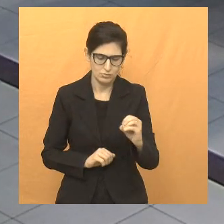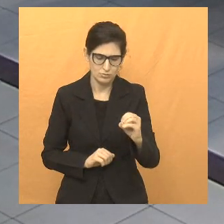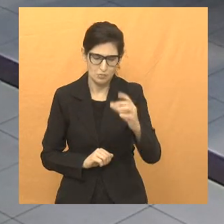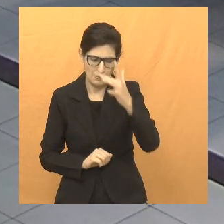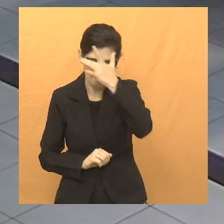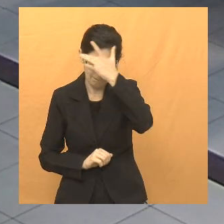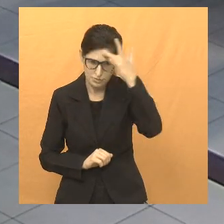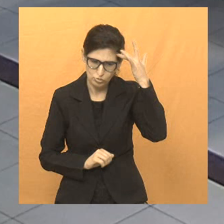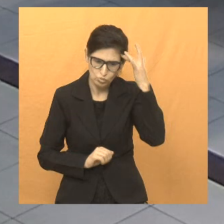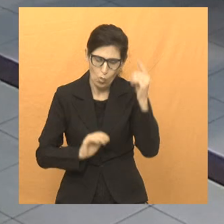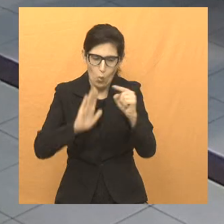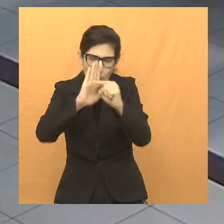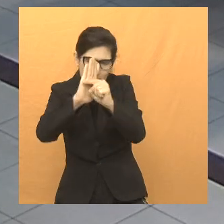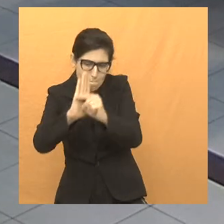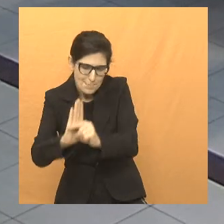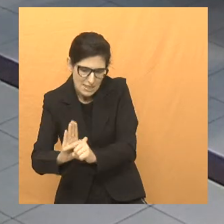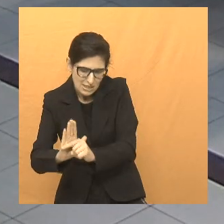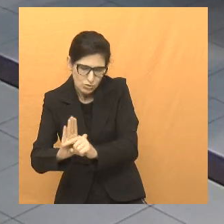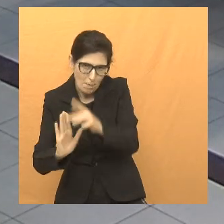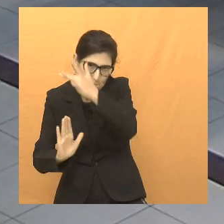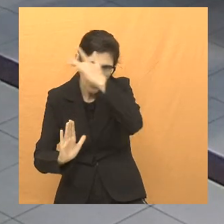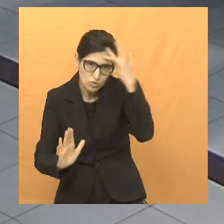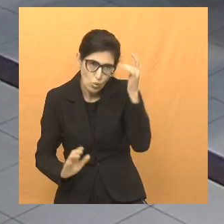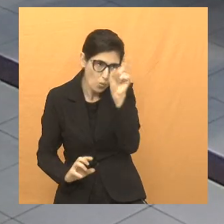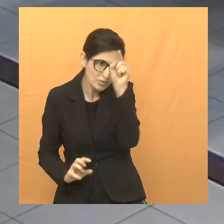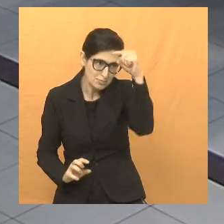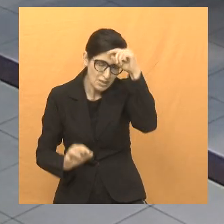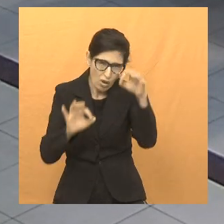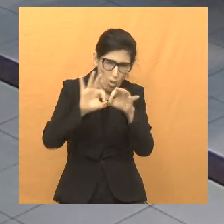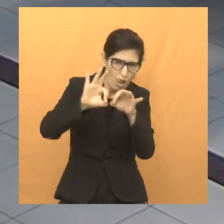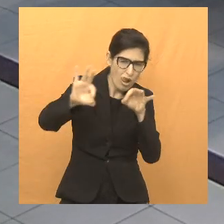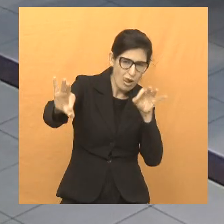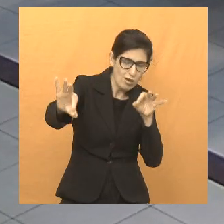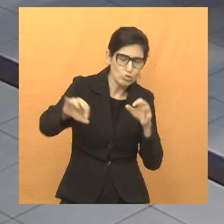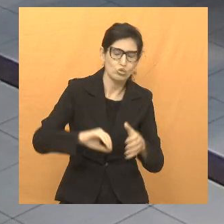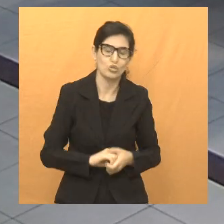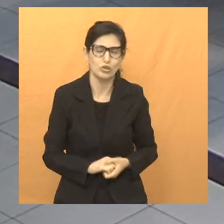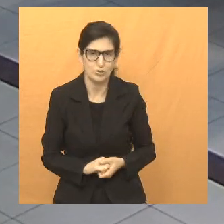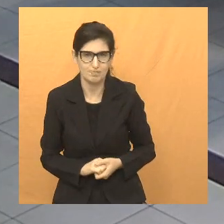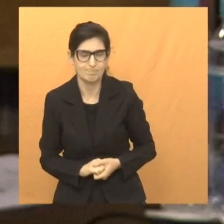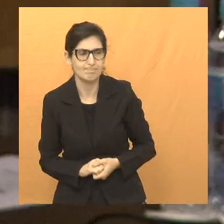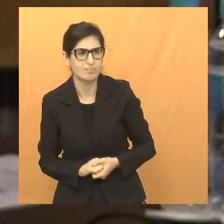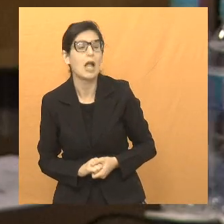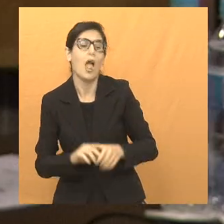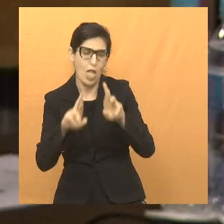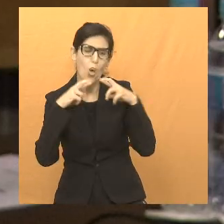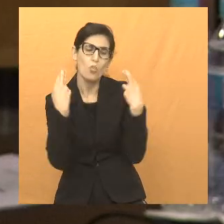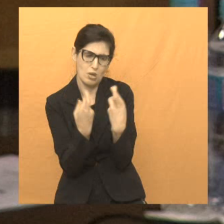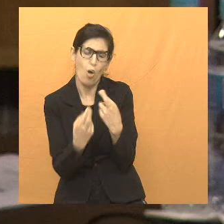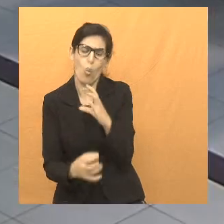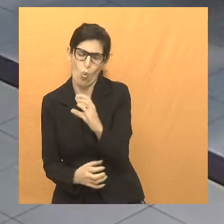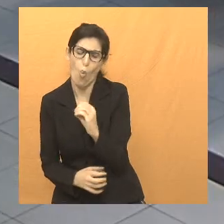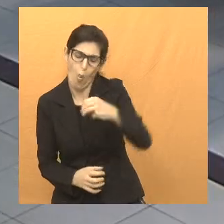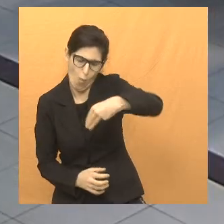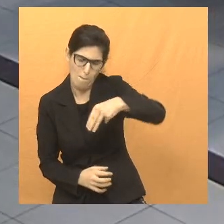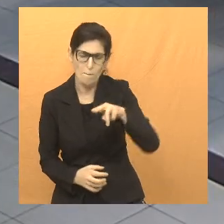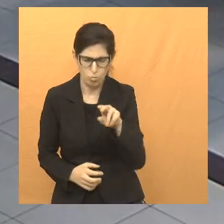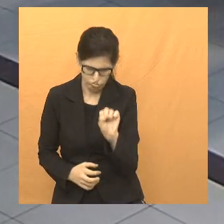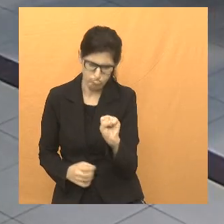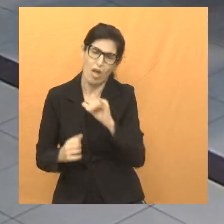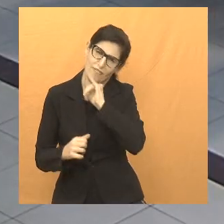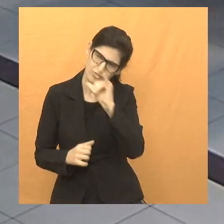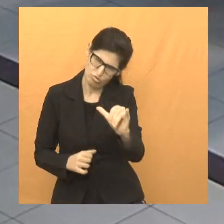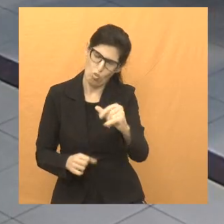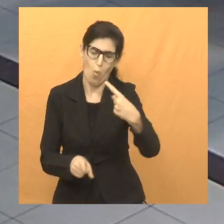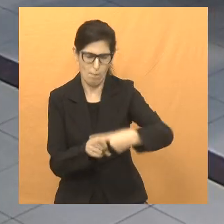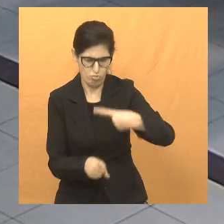mas ela ficou realmente parada. Isso foi colocado até em reunião do Comus. E deve ter diluído nas outras bases que deve ter